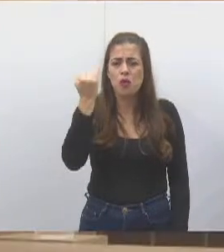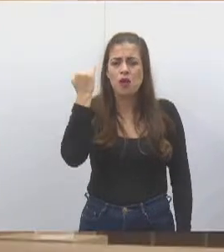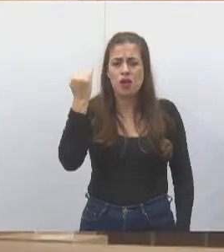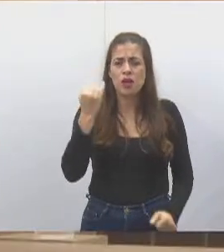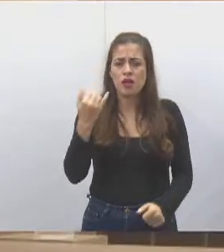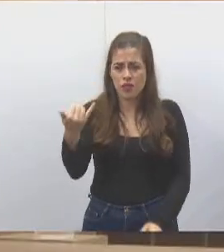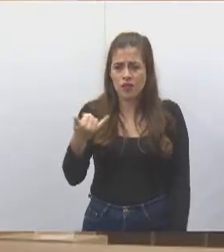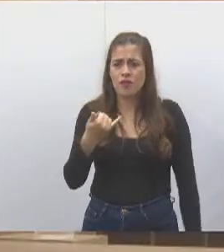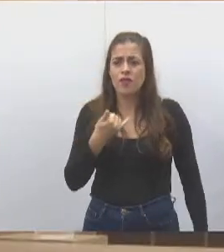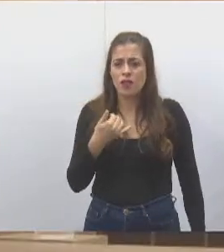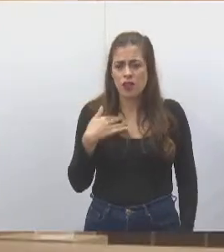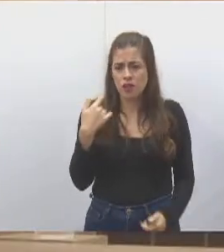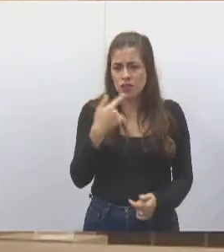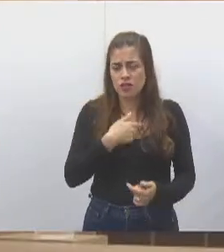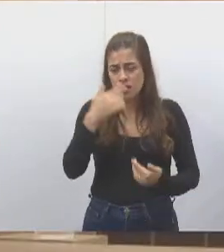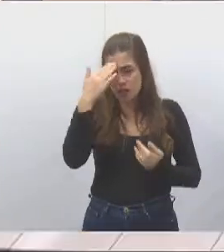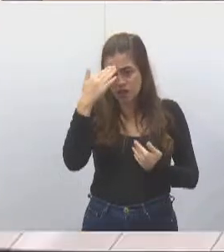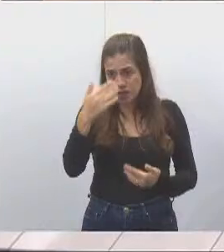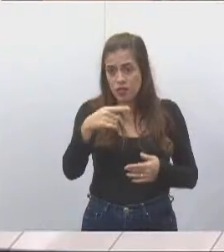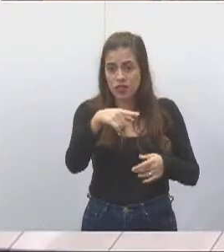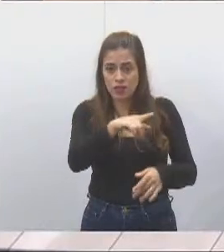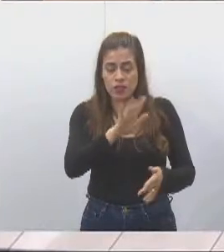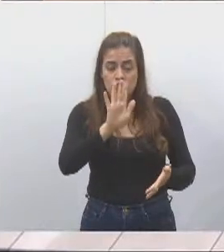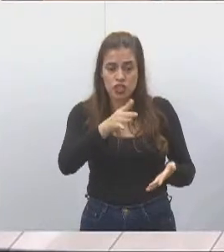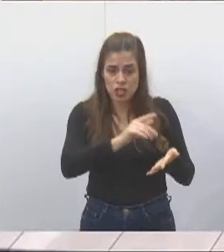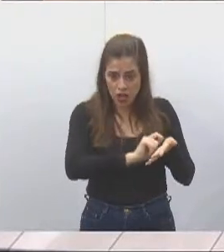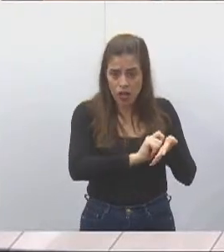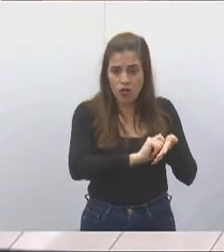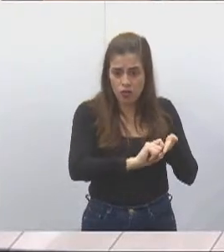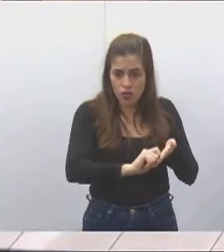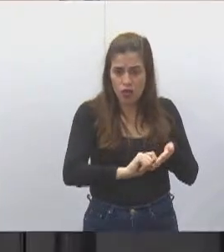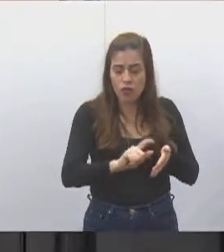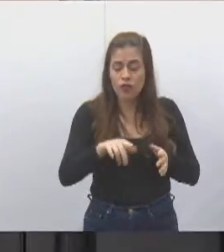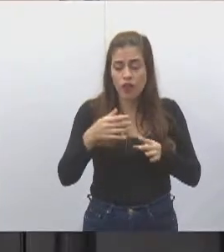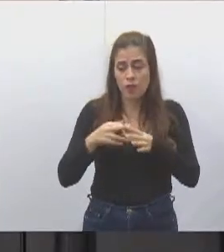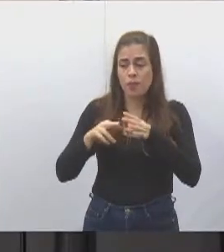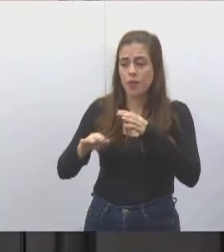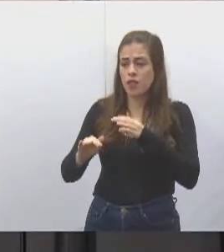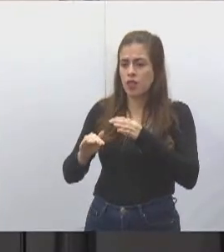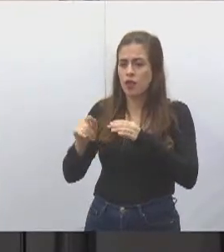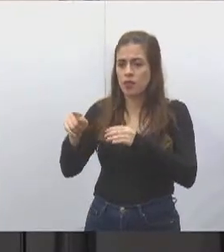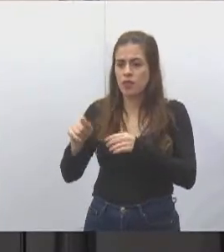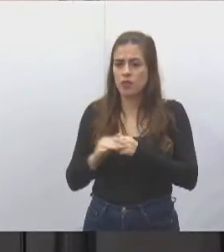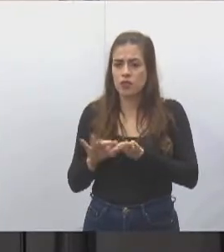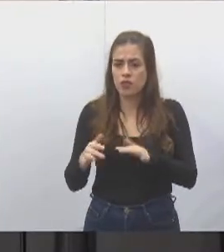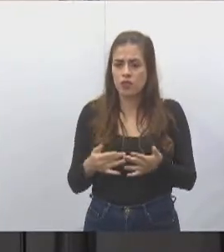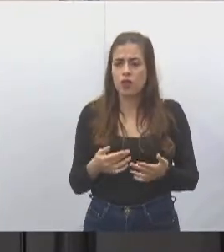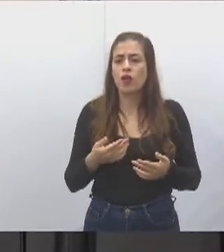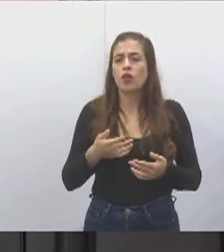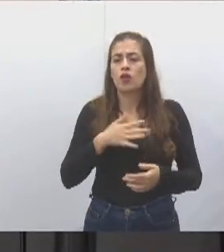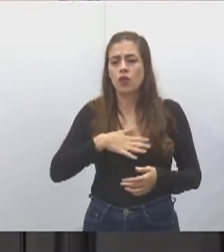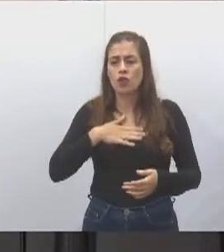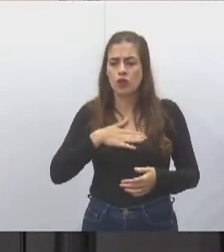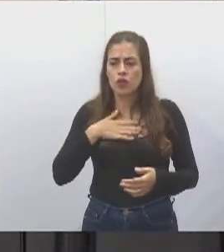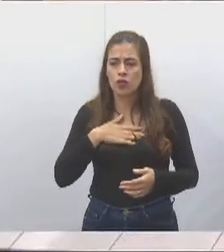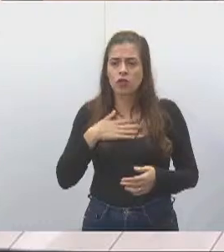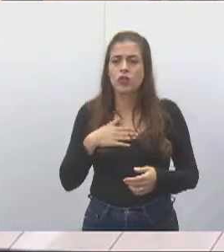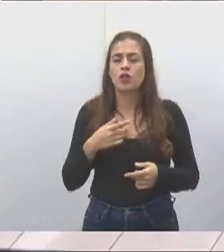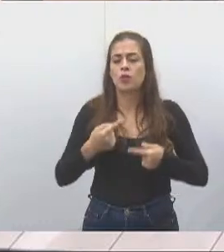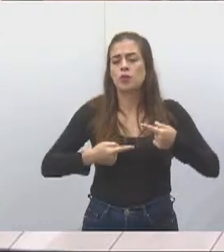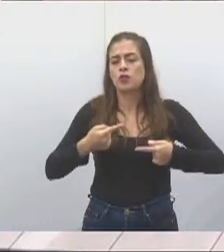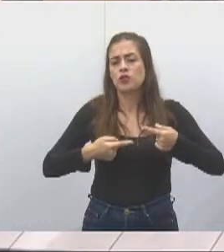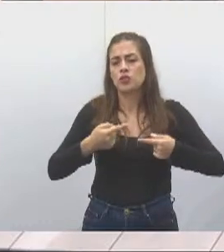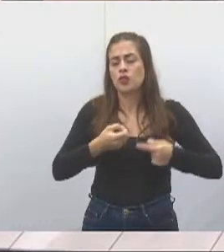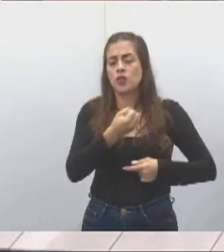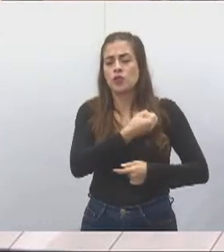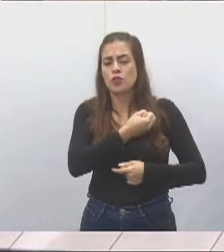do SAI e a gente envia para você. O Guilherme já anotou aqui. Porque a gente gosta de debater política com fundamento e com número. Bom, né? vamos...